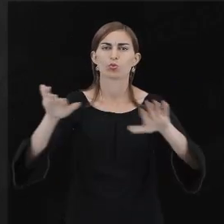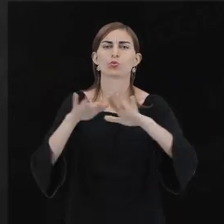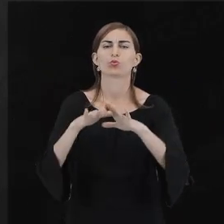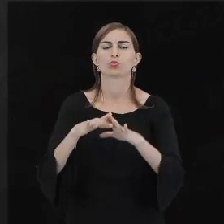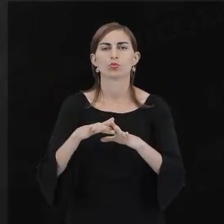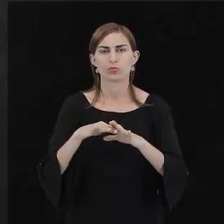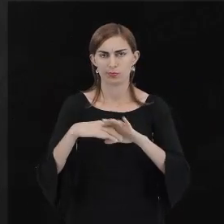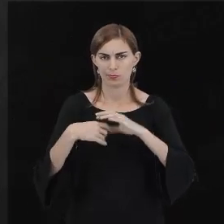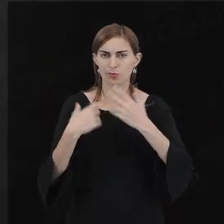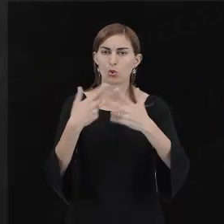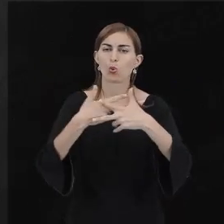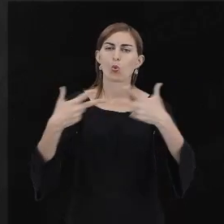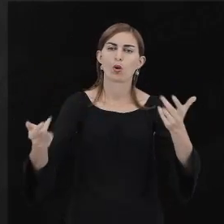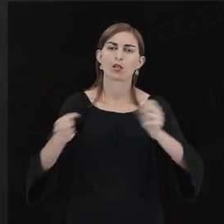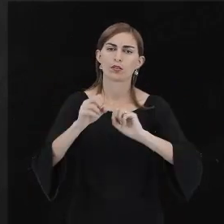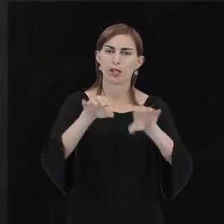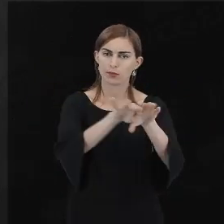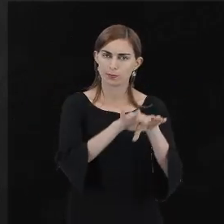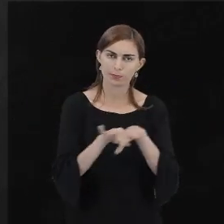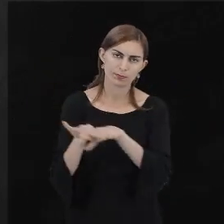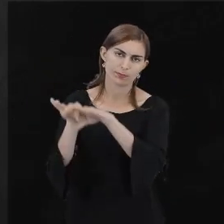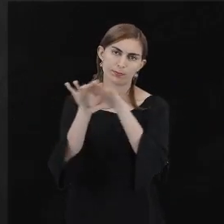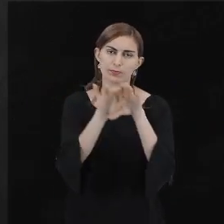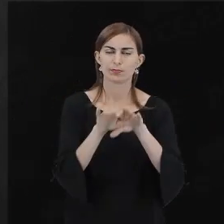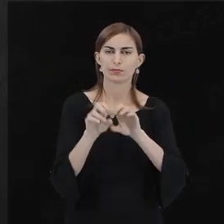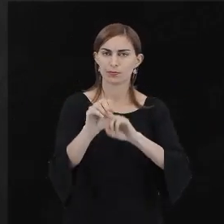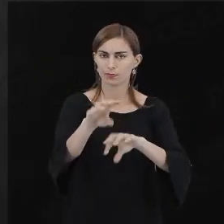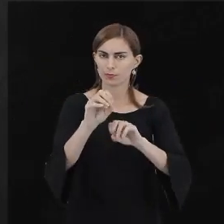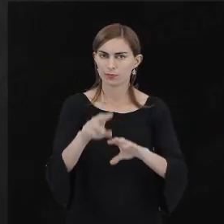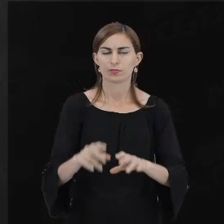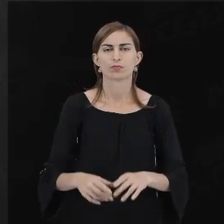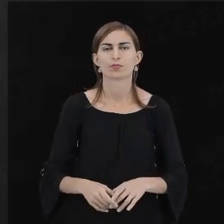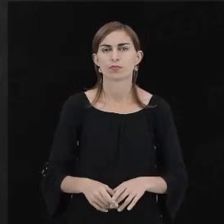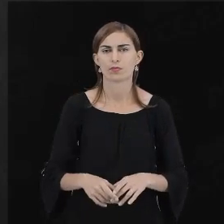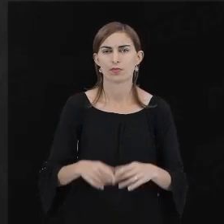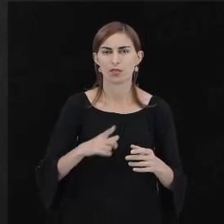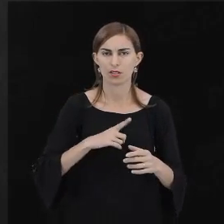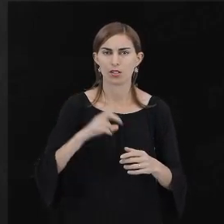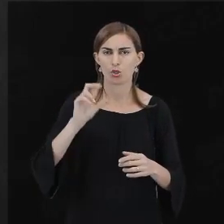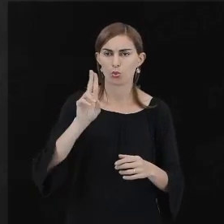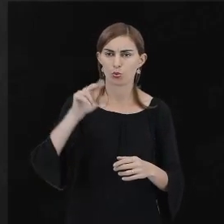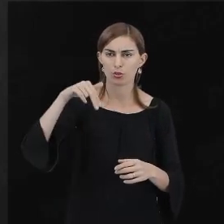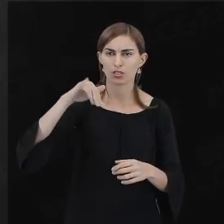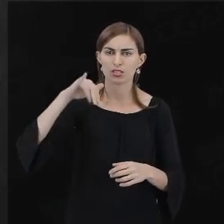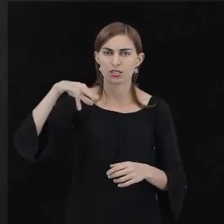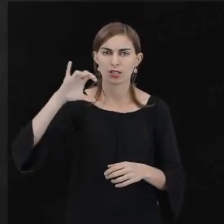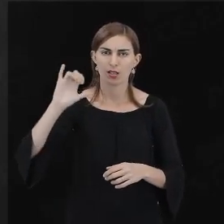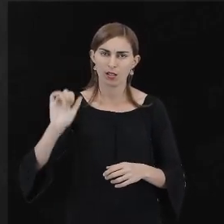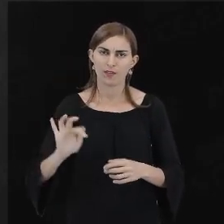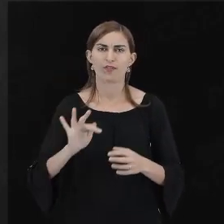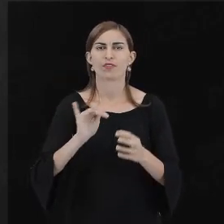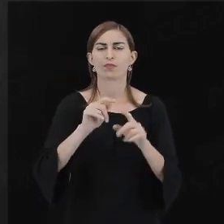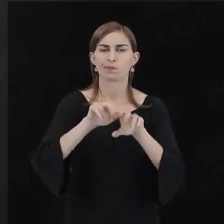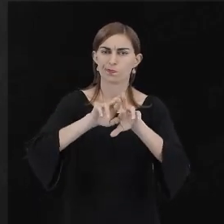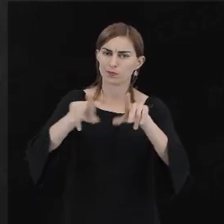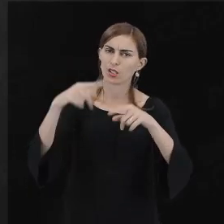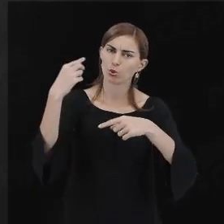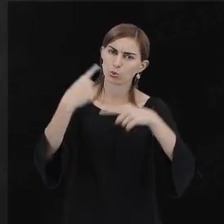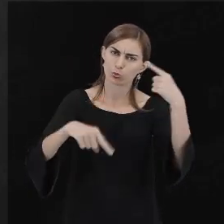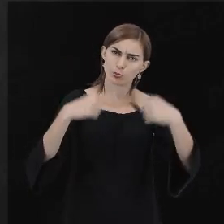sentido da educação e da qualidade para todos, a gente tem as iniciativas da Unicef, então tem toda uma